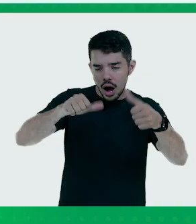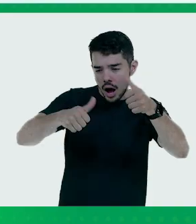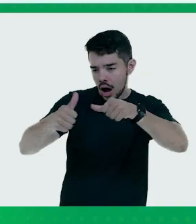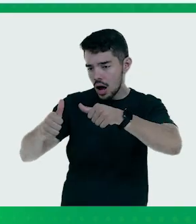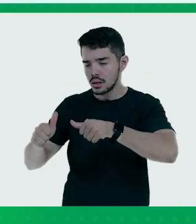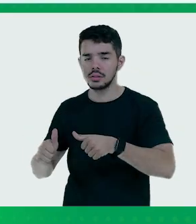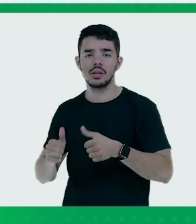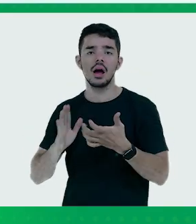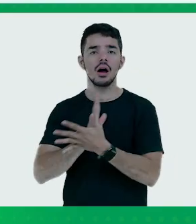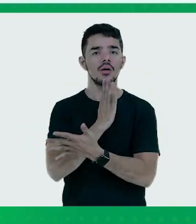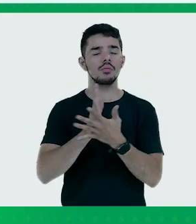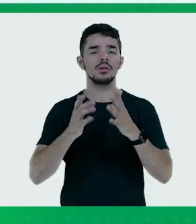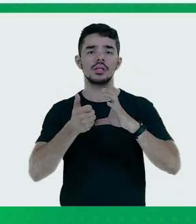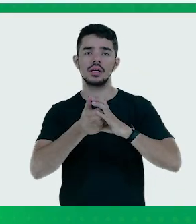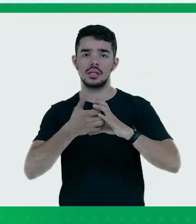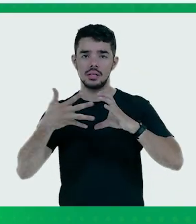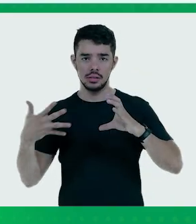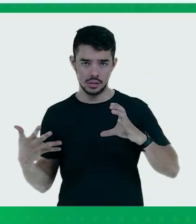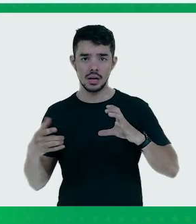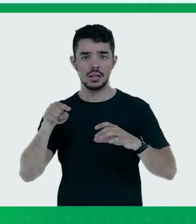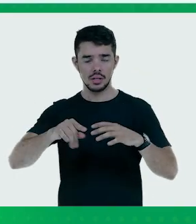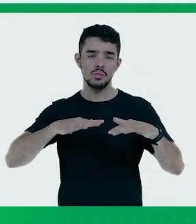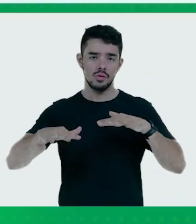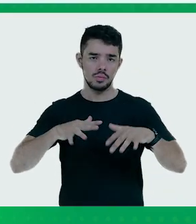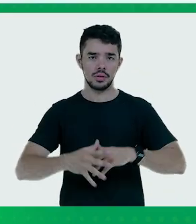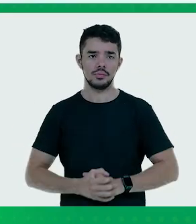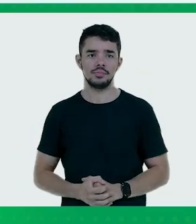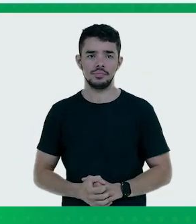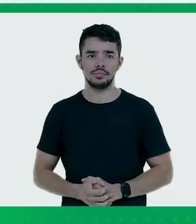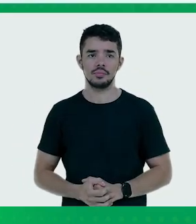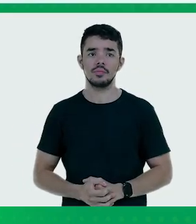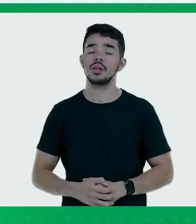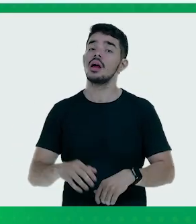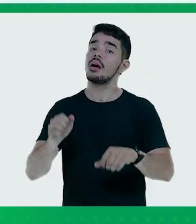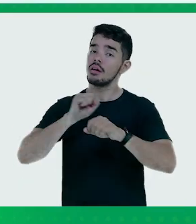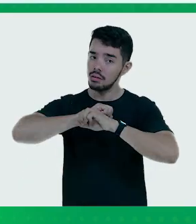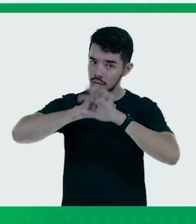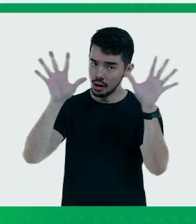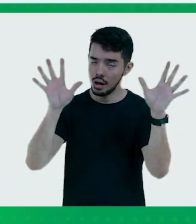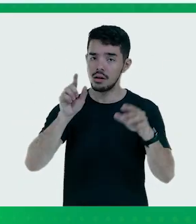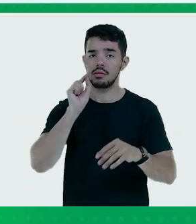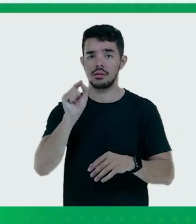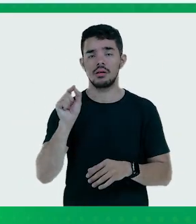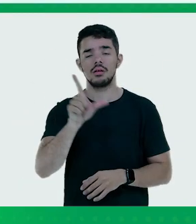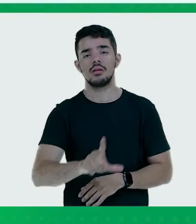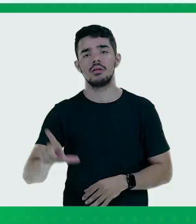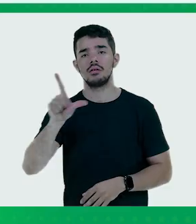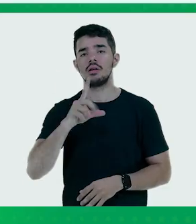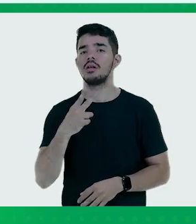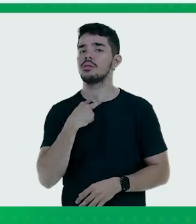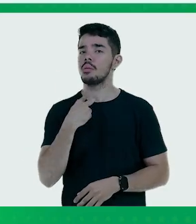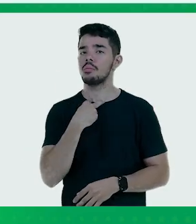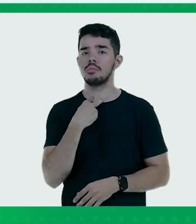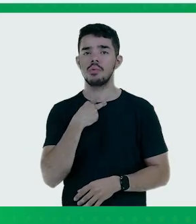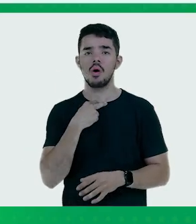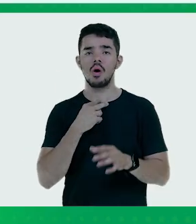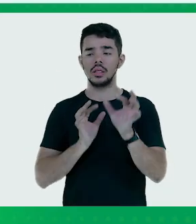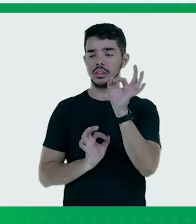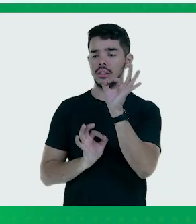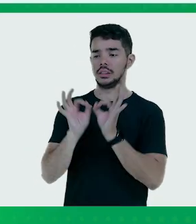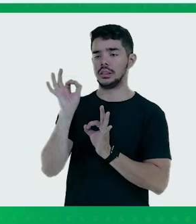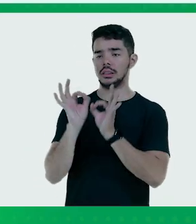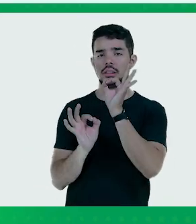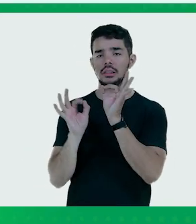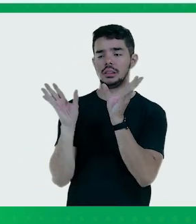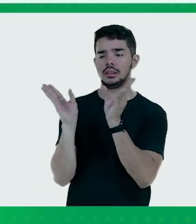analisar algumas características deste movimento. Eu deixo claro que a literatura não pode ser